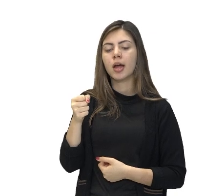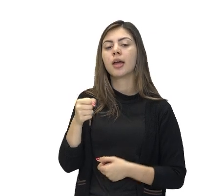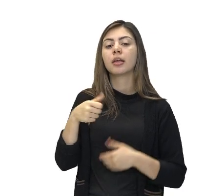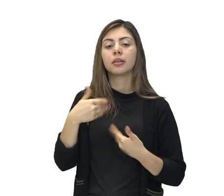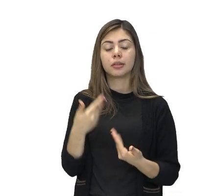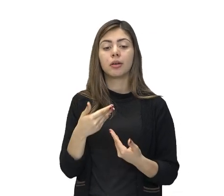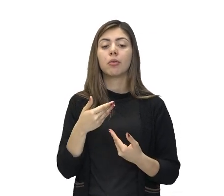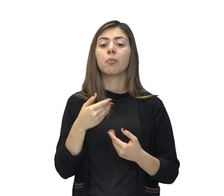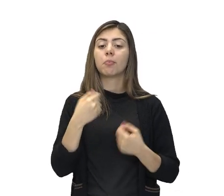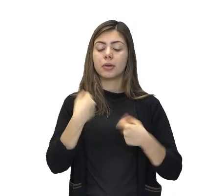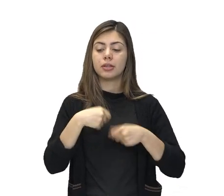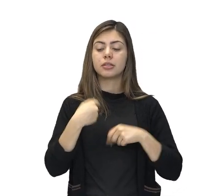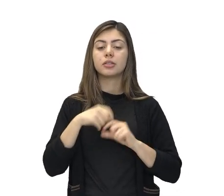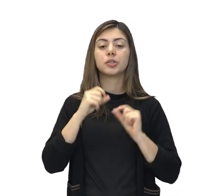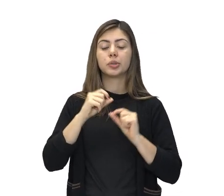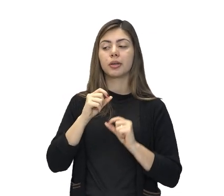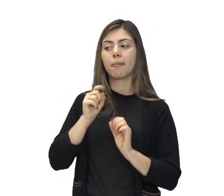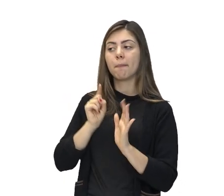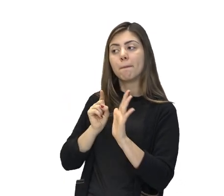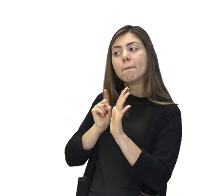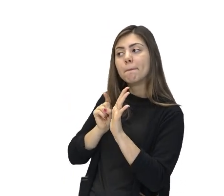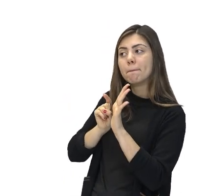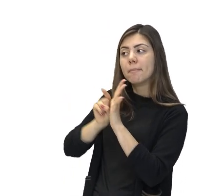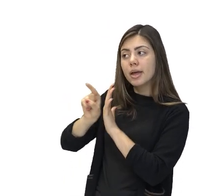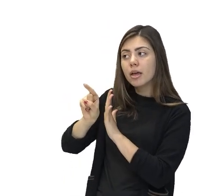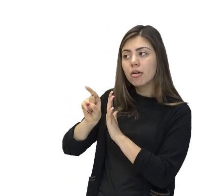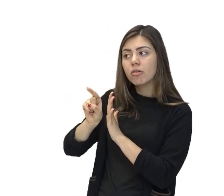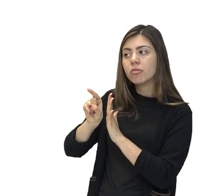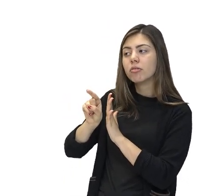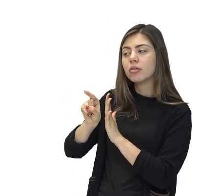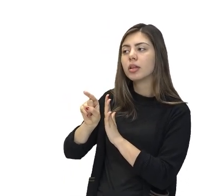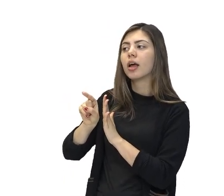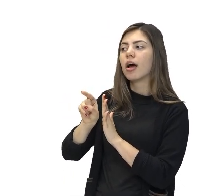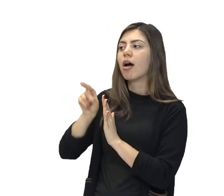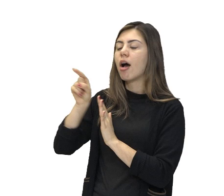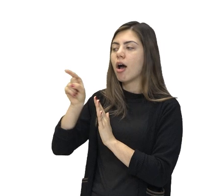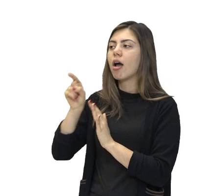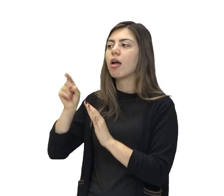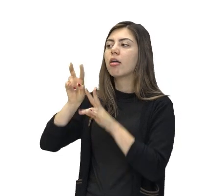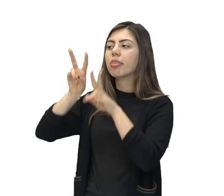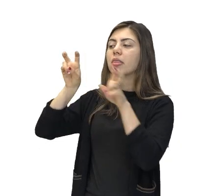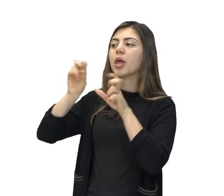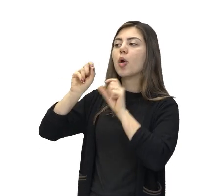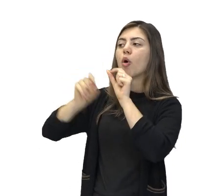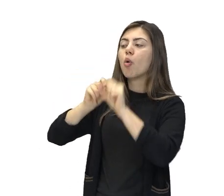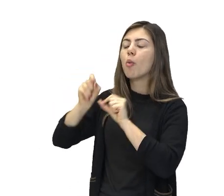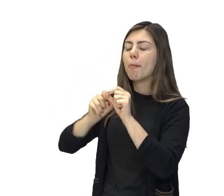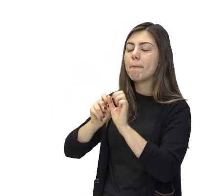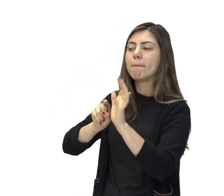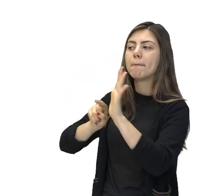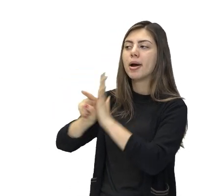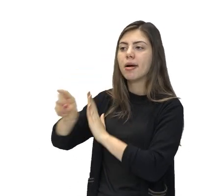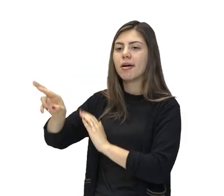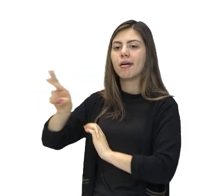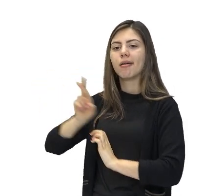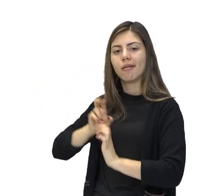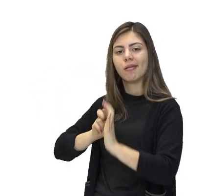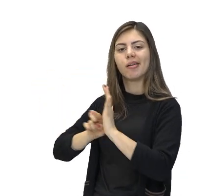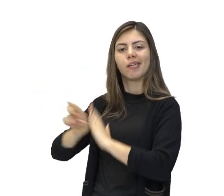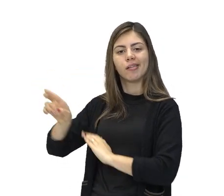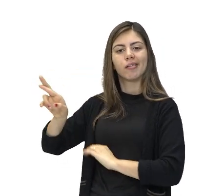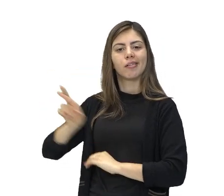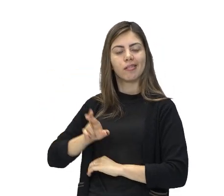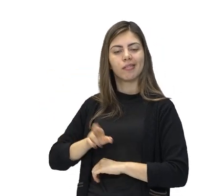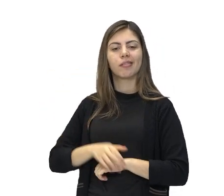momento, o entrevistador precisa fazer perguntas. Então, nota, isso que significa alternar turnos de